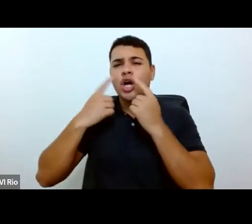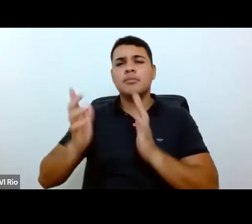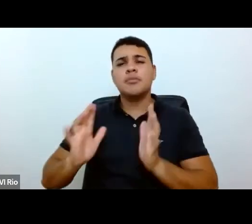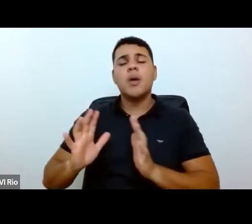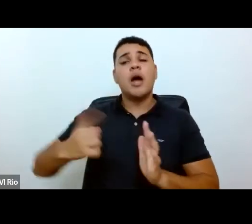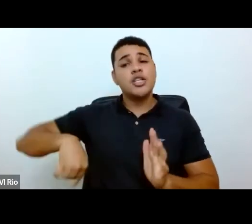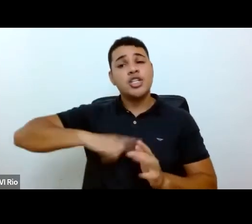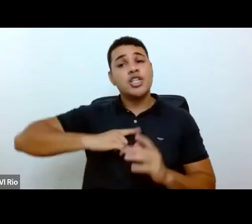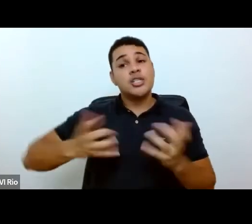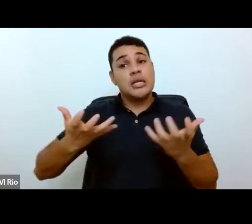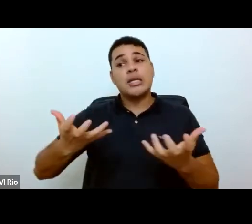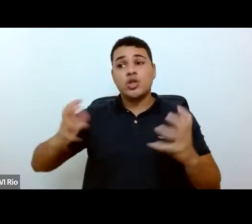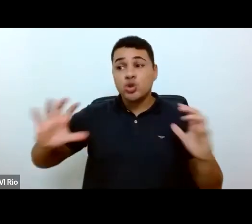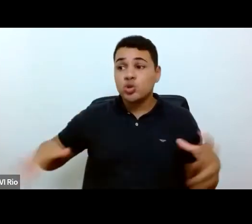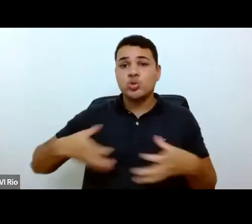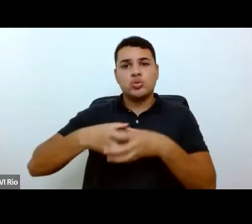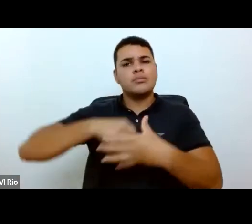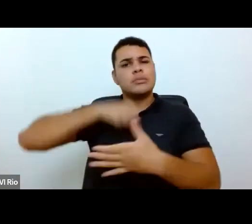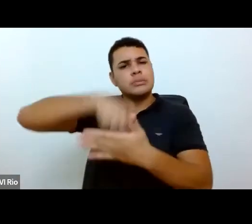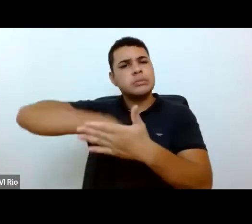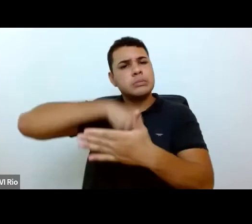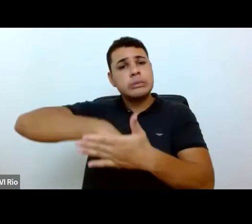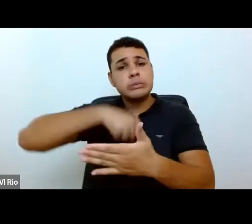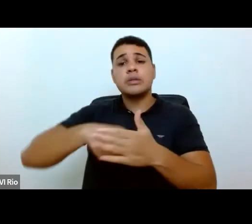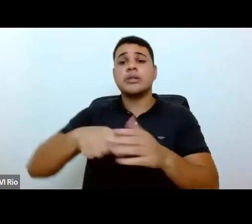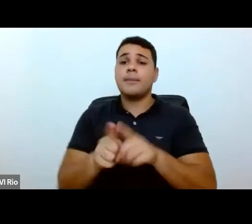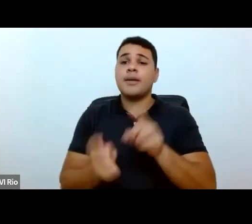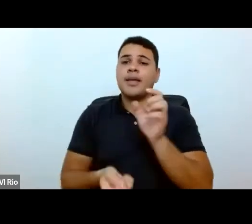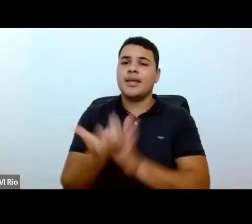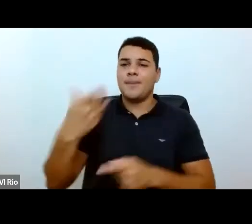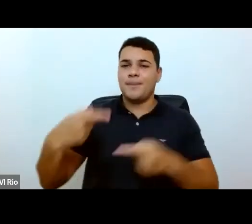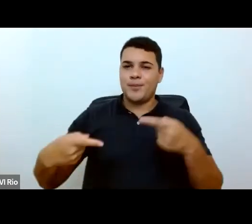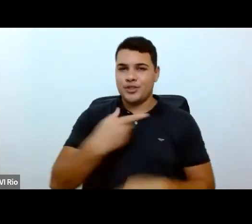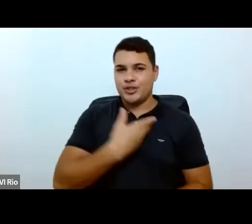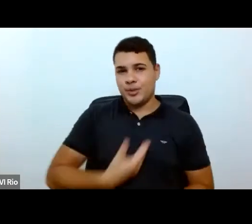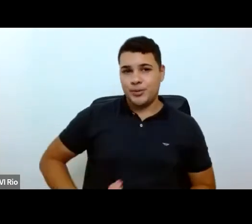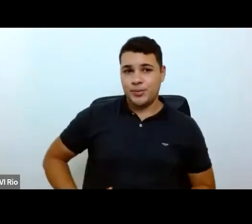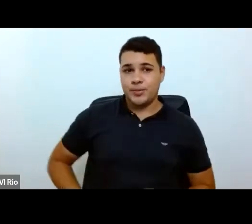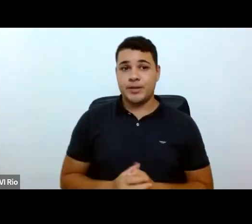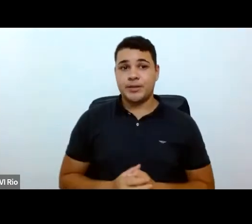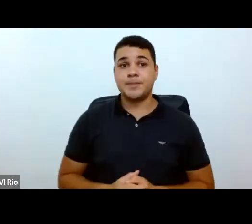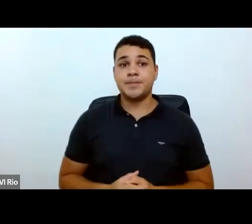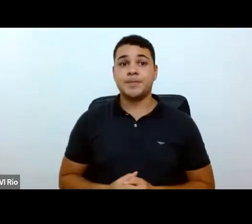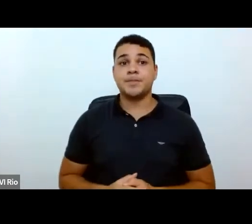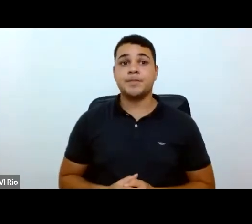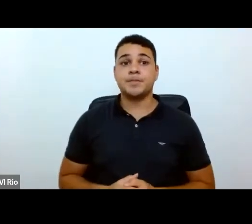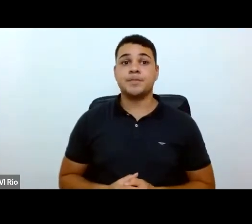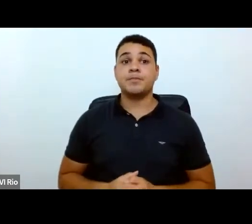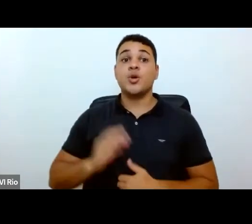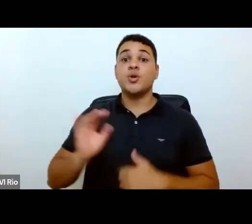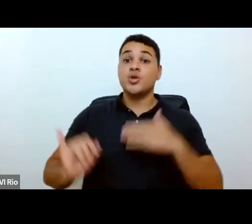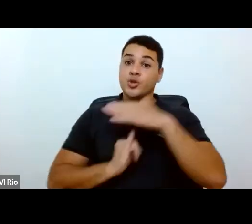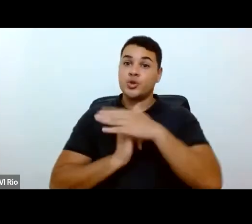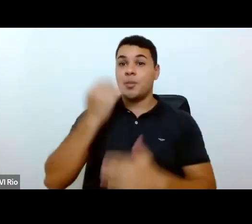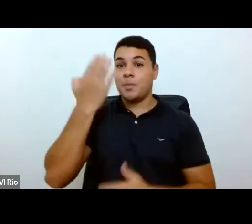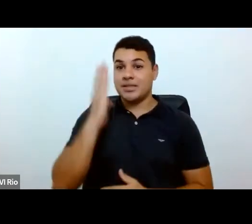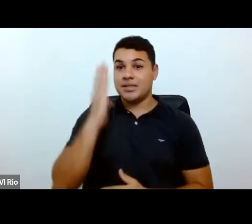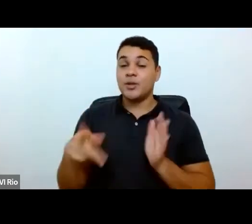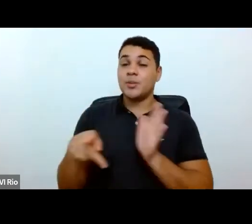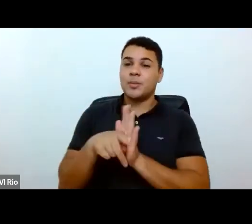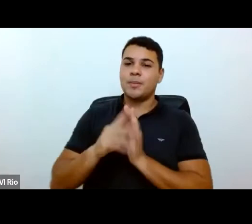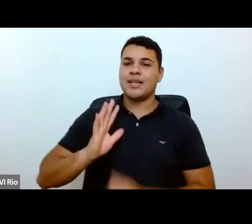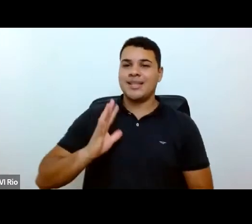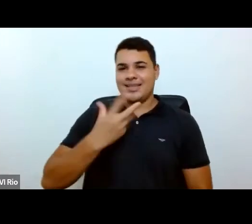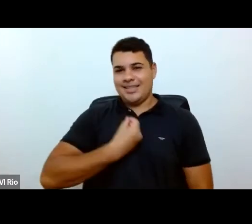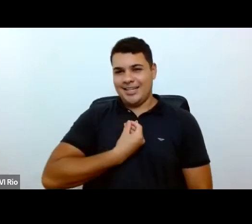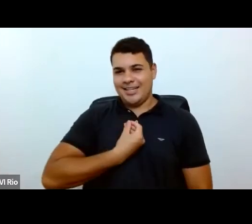incidindo, né, no advocacy com as políticas públicas. Existe o IBTE, gente, que é o Instituto Brasileiro Trans de Educação, que eu tenho